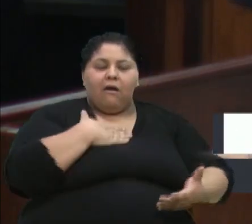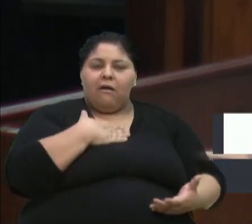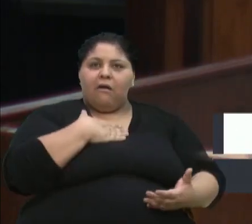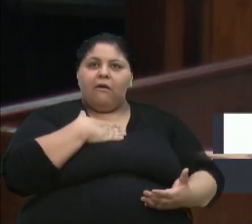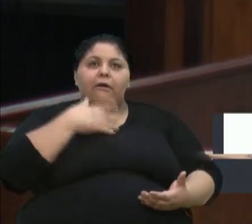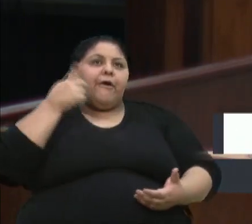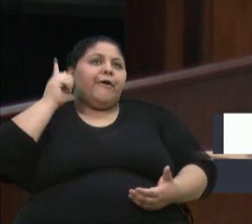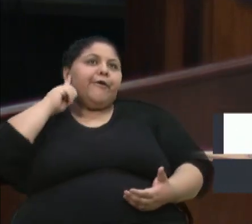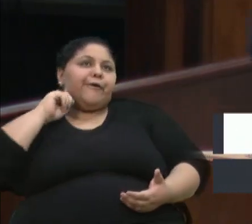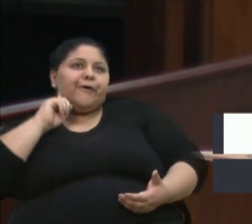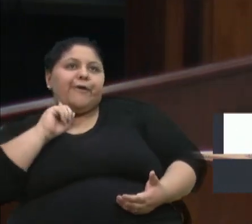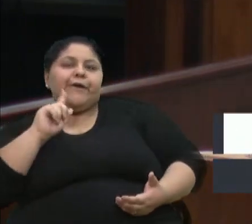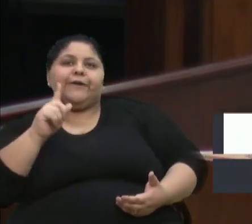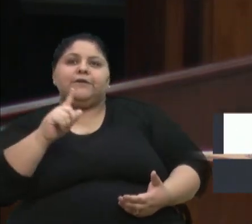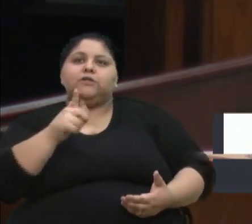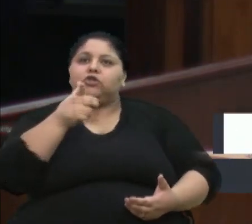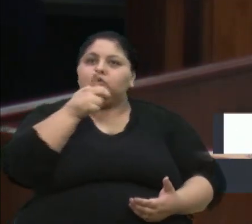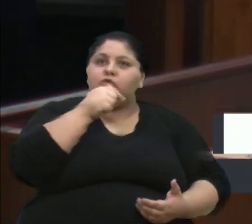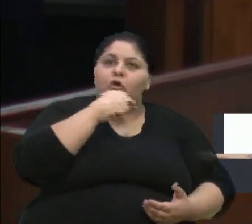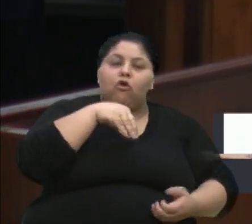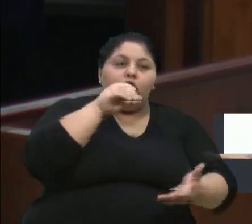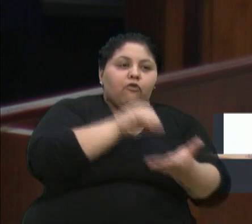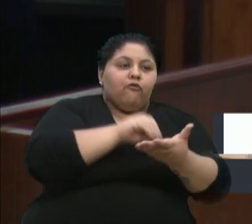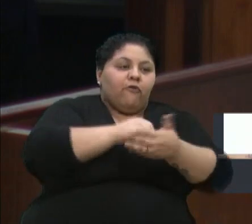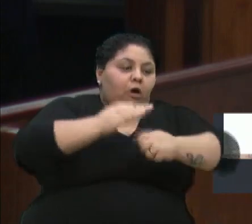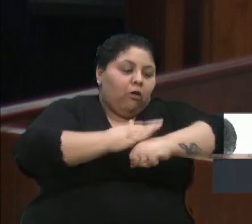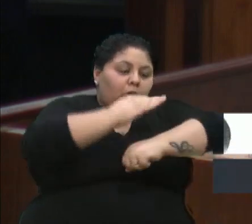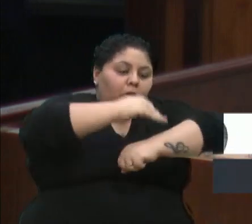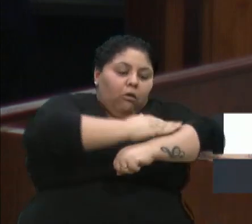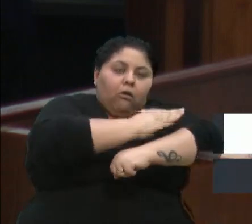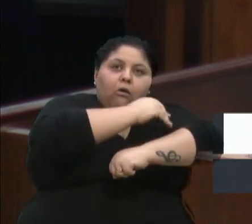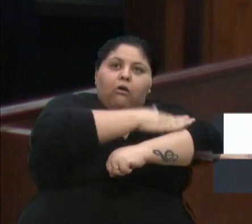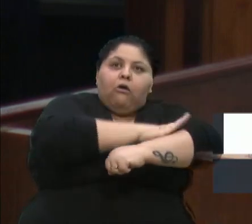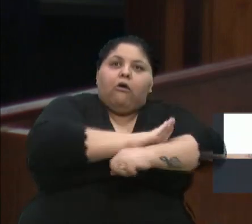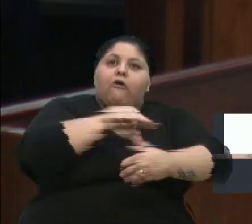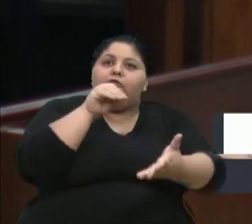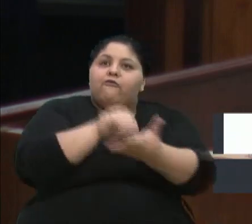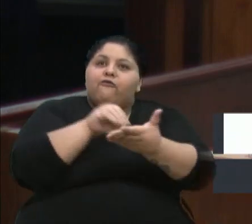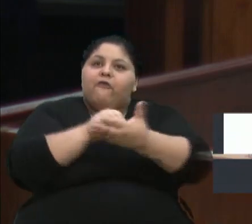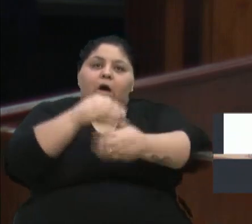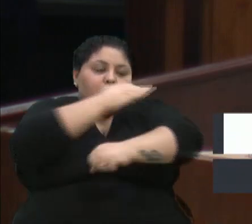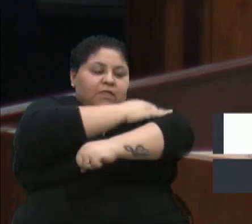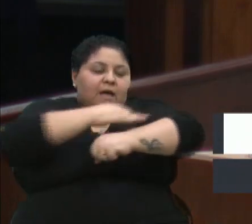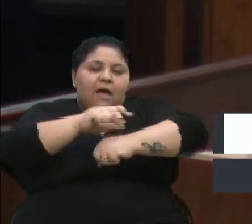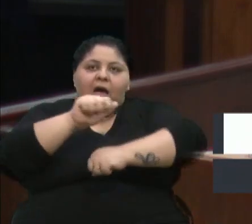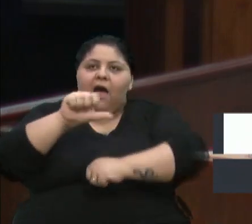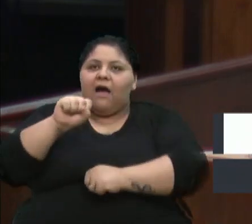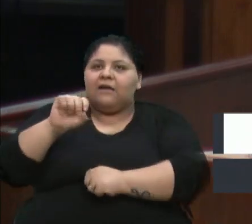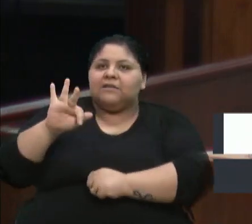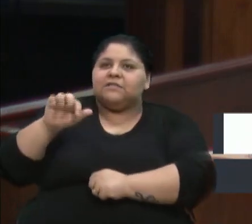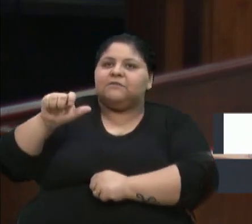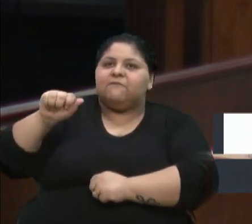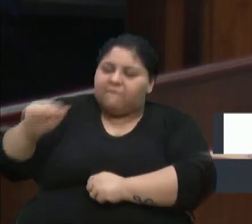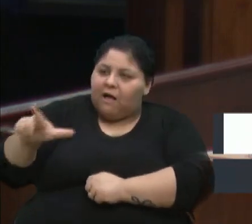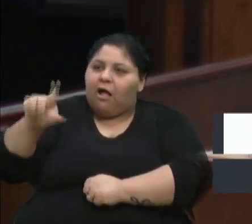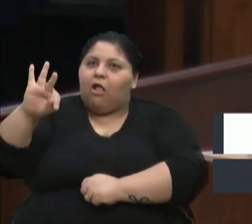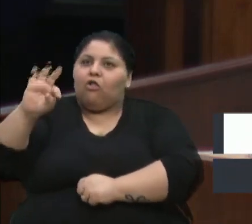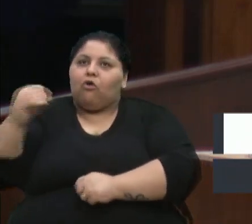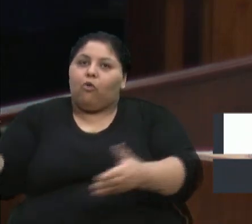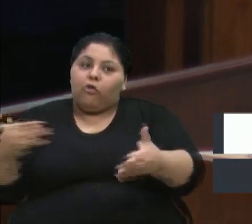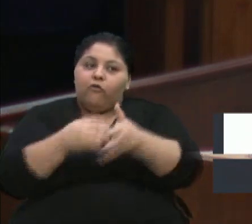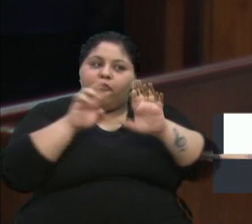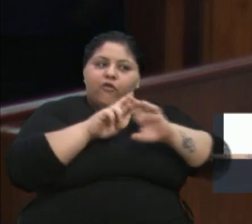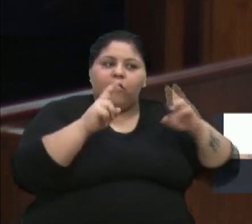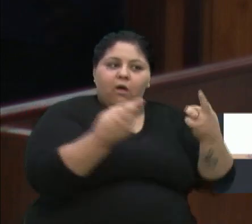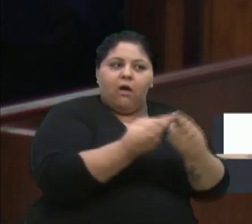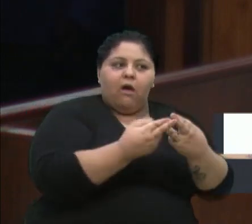é falta paralelepípedo, falta um asfalto. Quando eu vou nas reuniões na Secretaria de